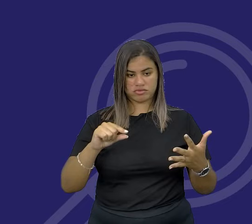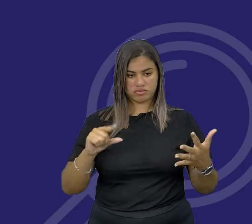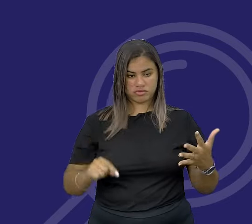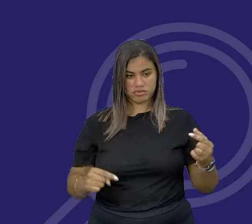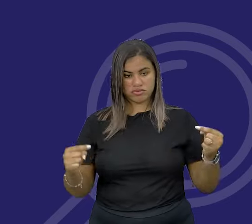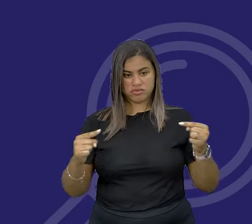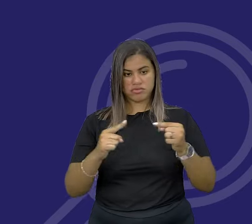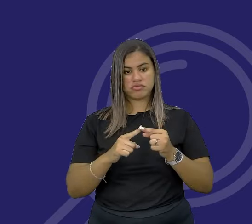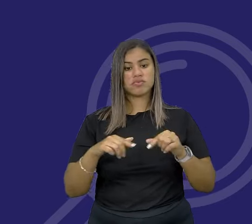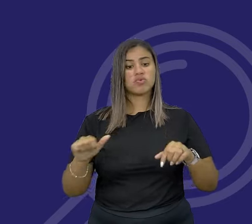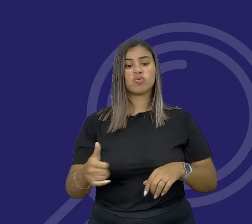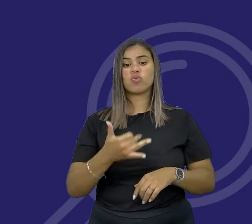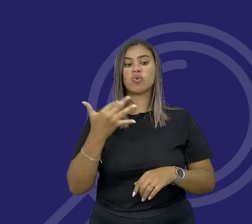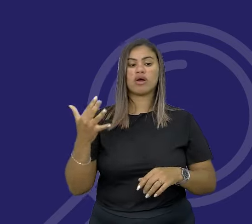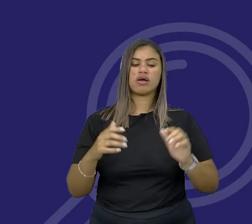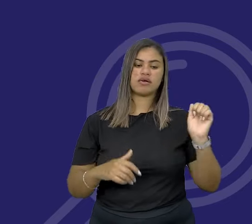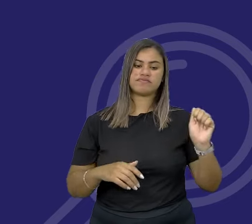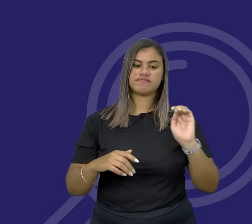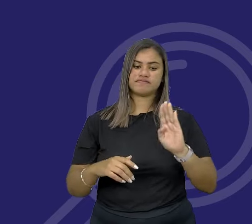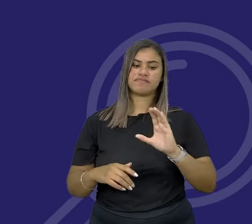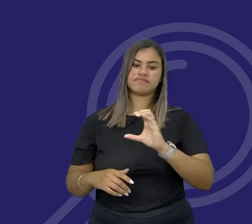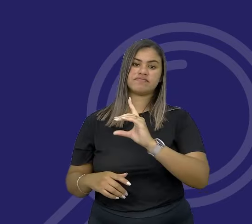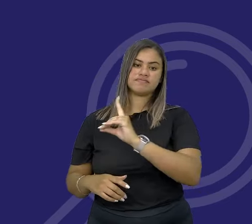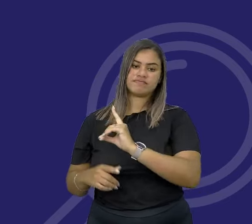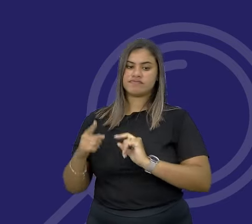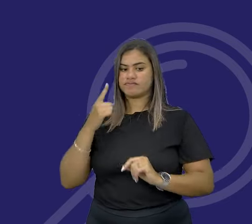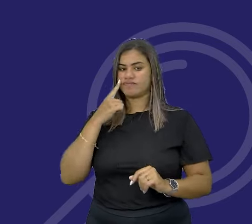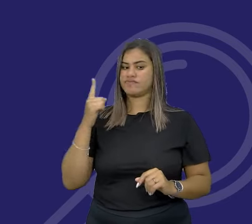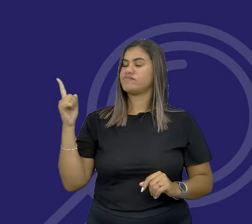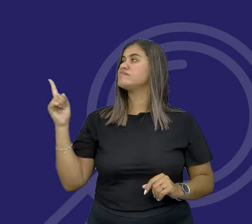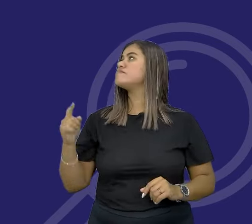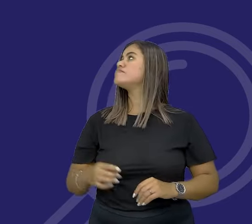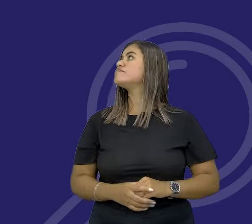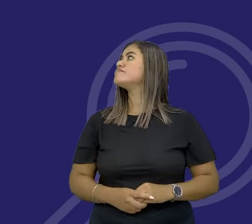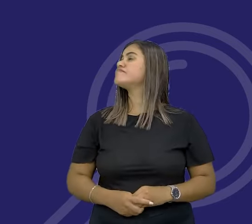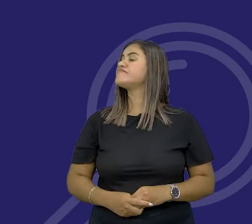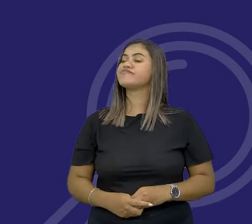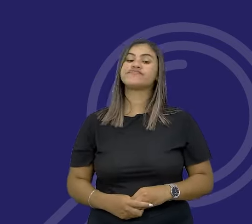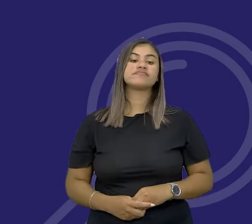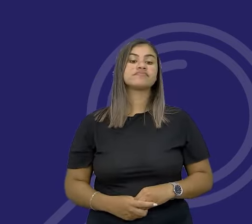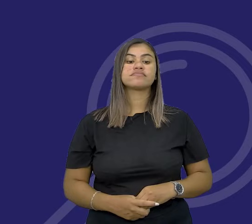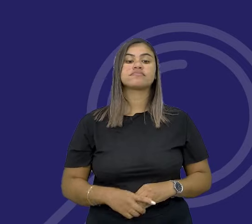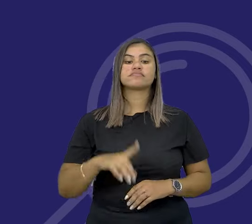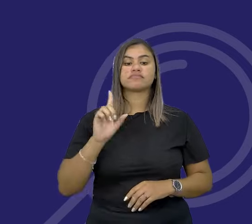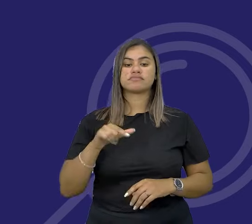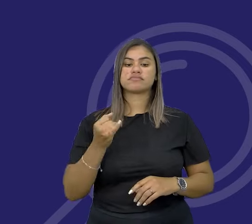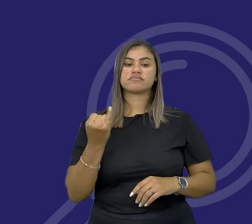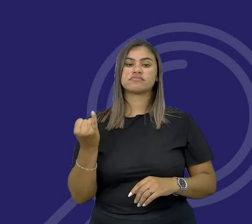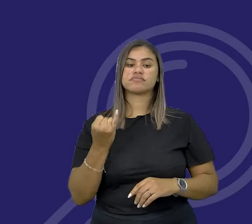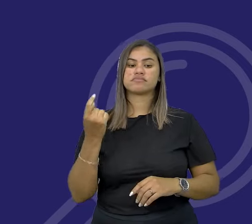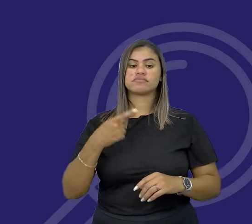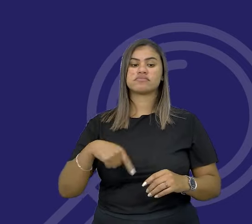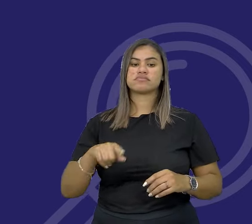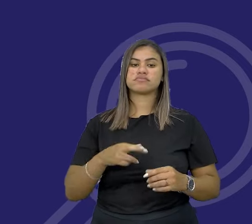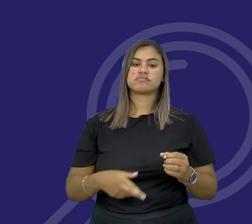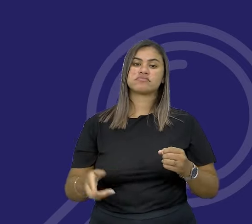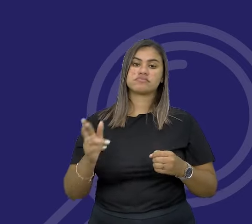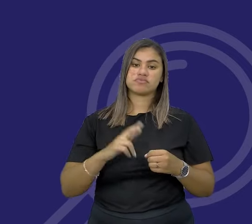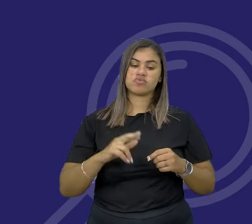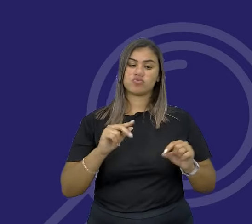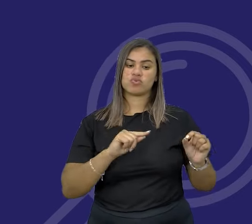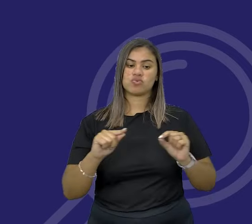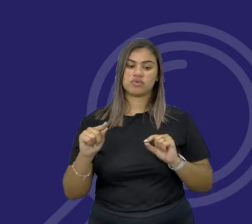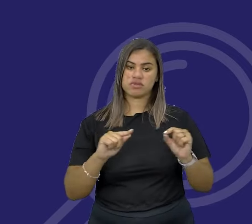dessas planificações. Aqui é muito importante a gente retomar o quê? Algumas questões